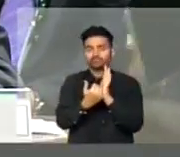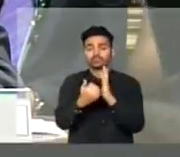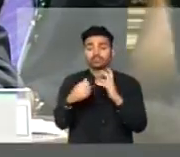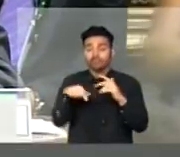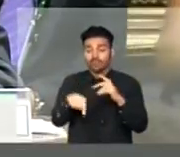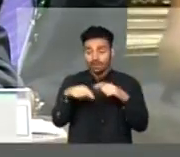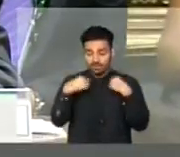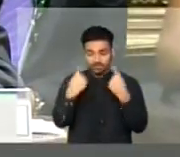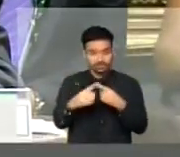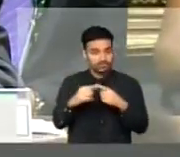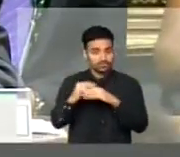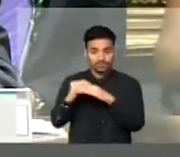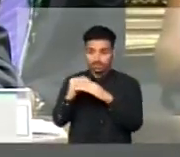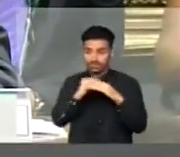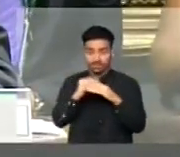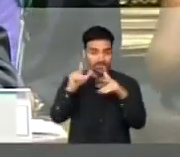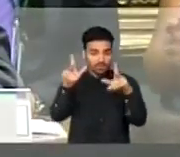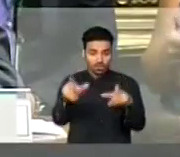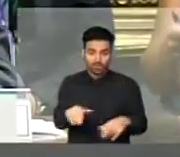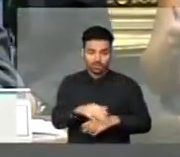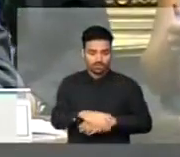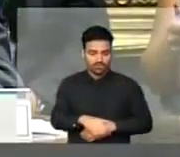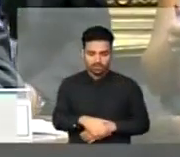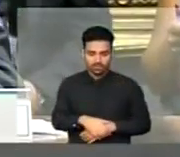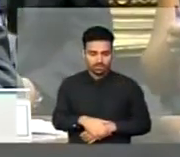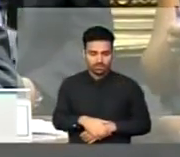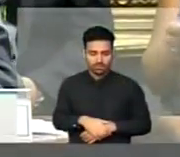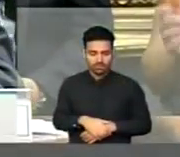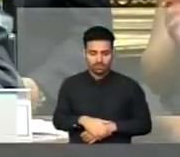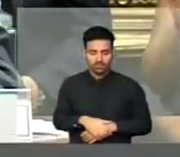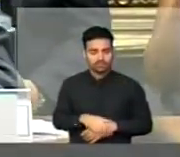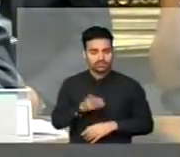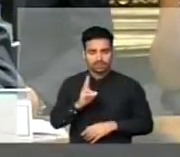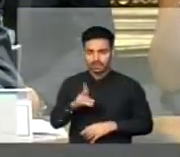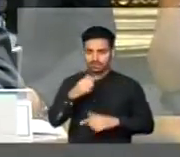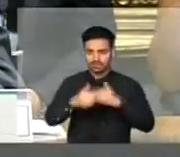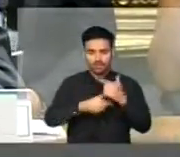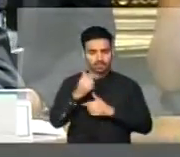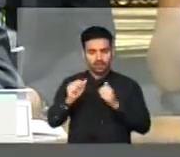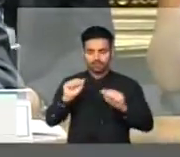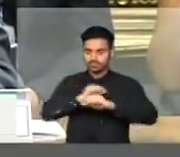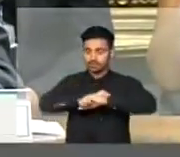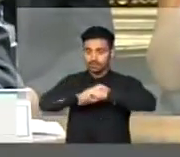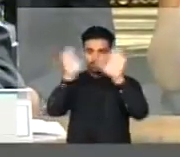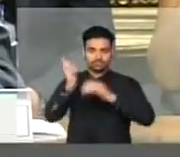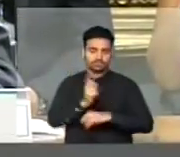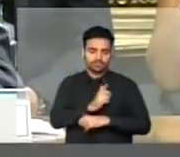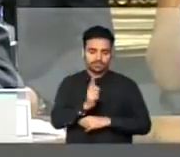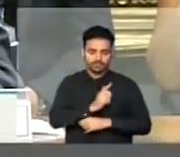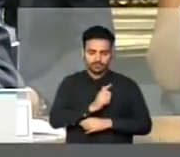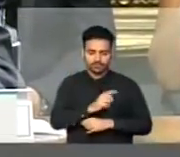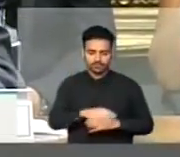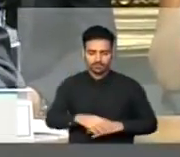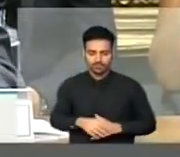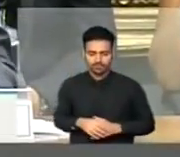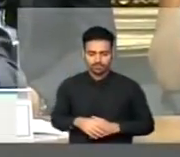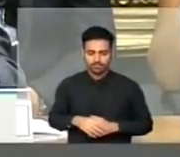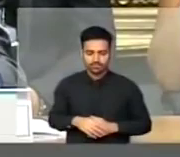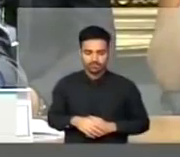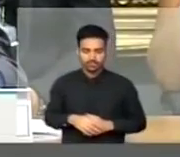foram equânimes e nem deram maior transparência aos trabalhos da comissão e deram